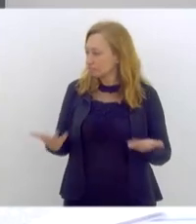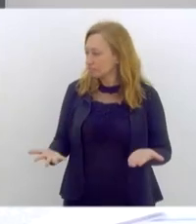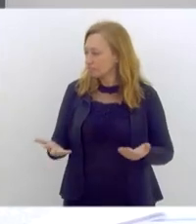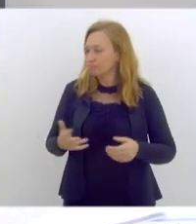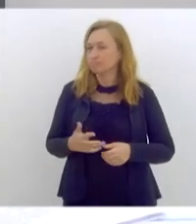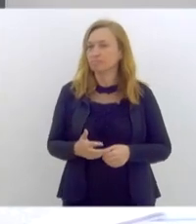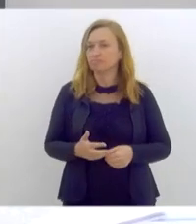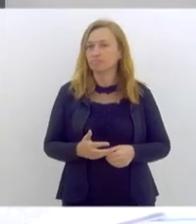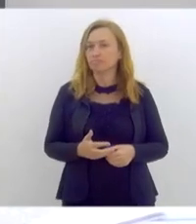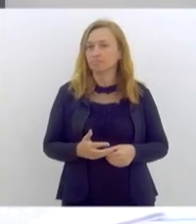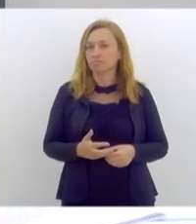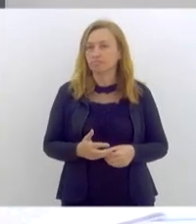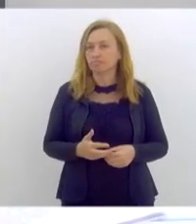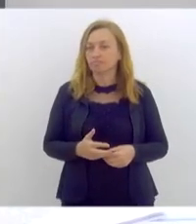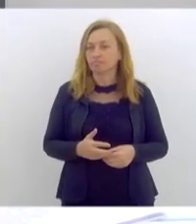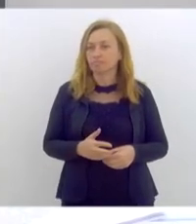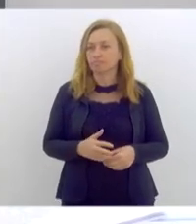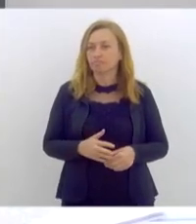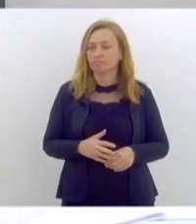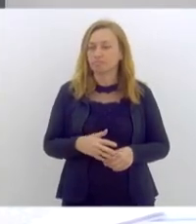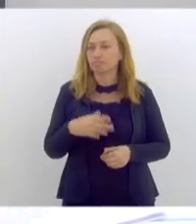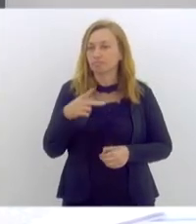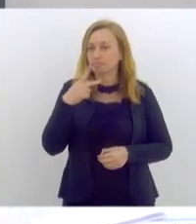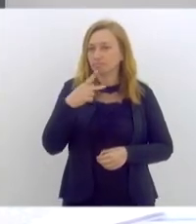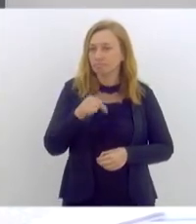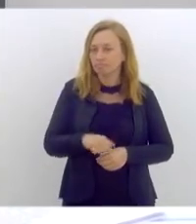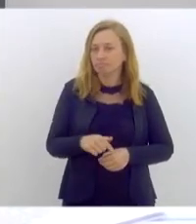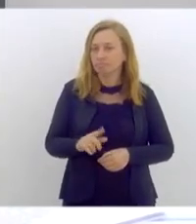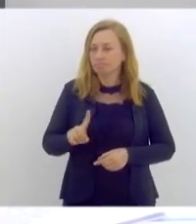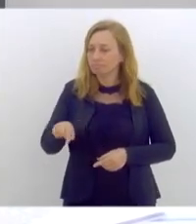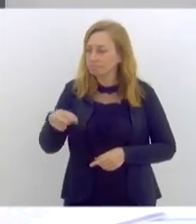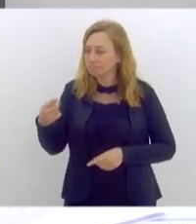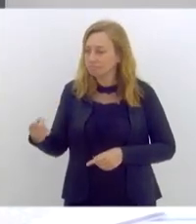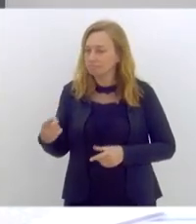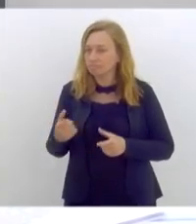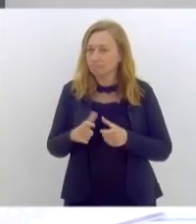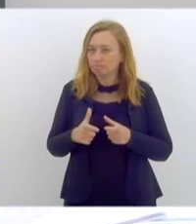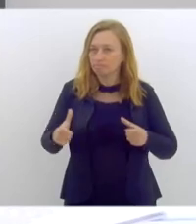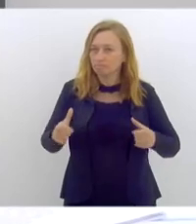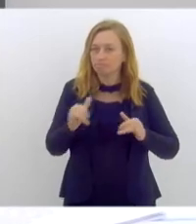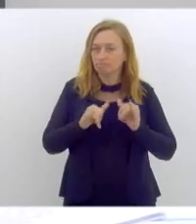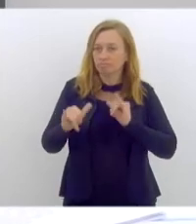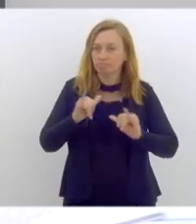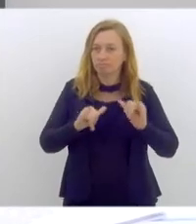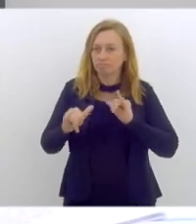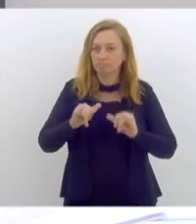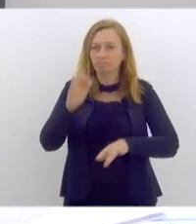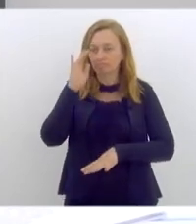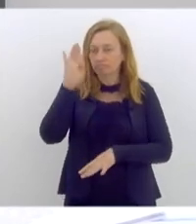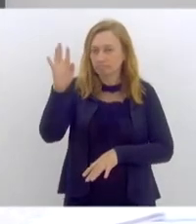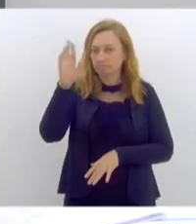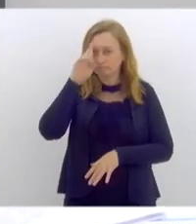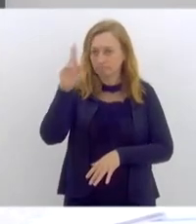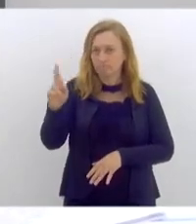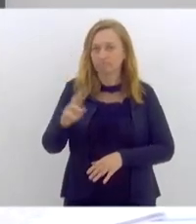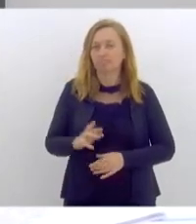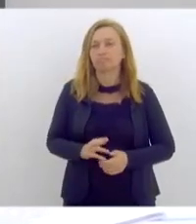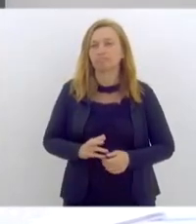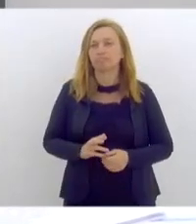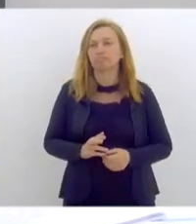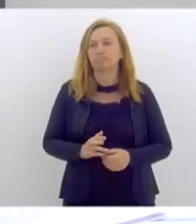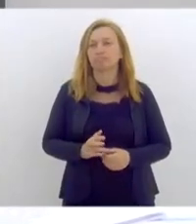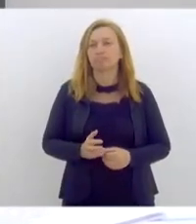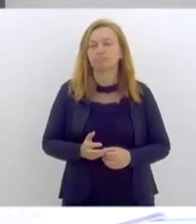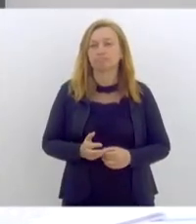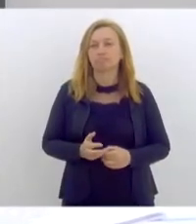o que a gente tá colocando e depois de uma intensa divulgação o senhor imagina o seguinte só faz a intensa